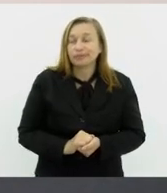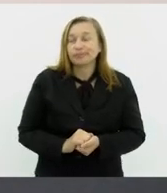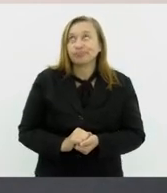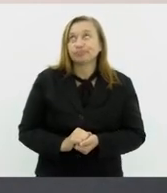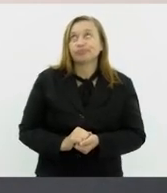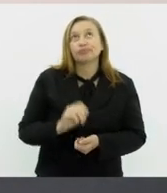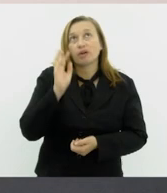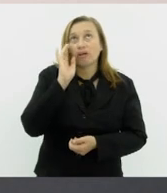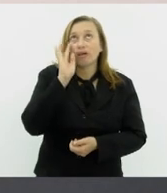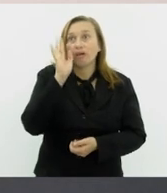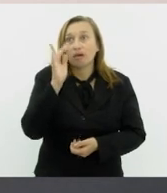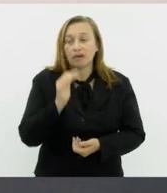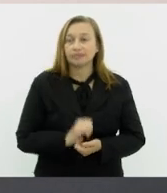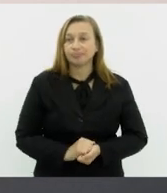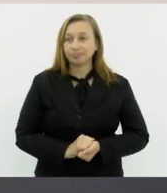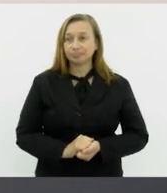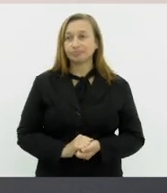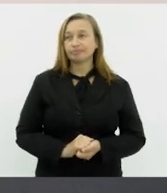tá?